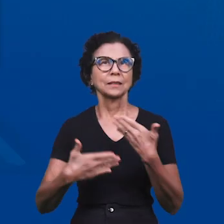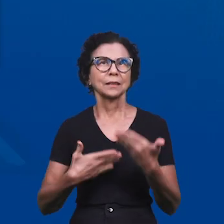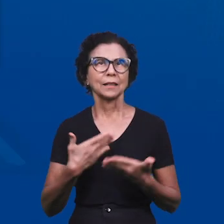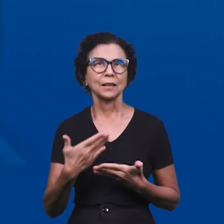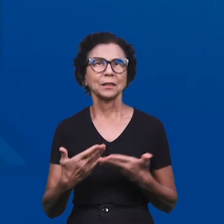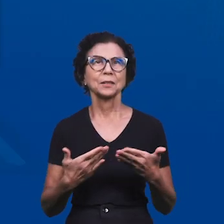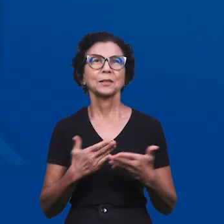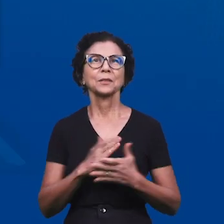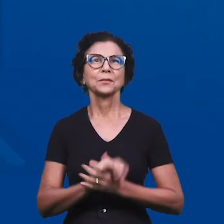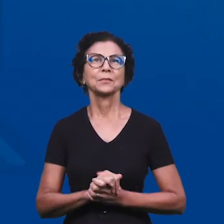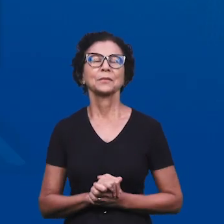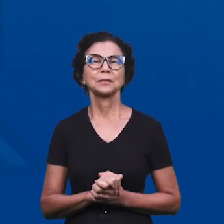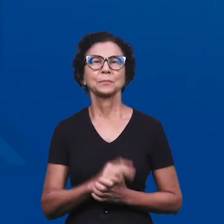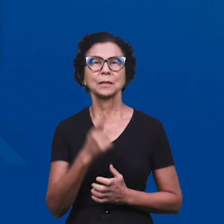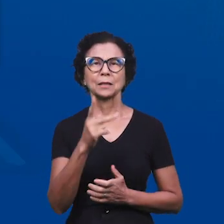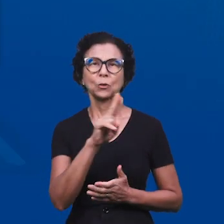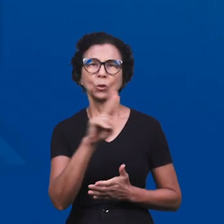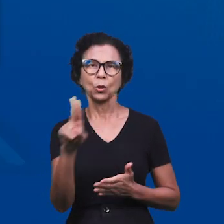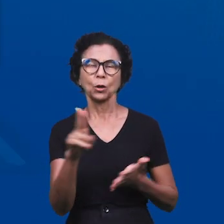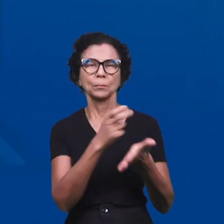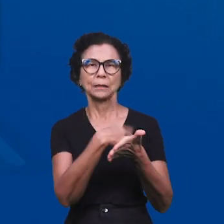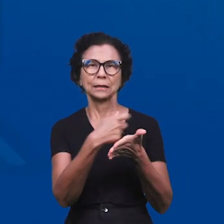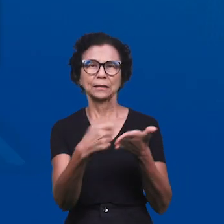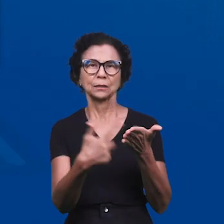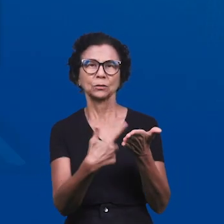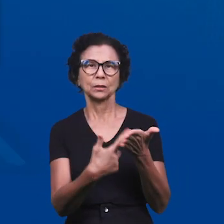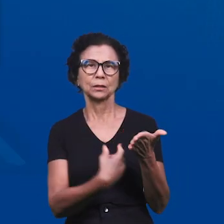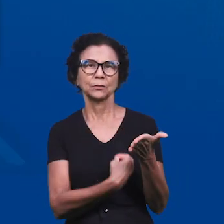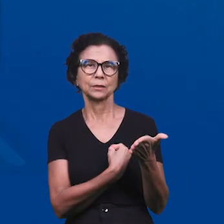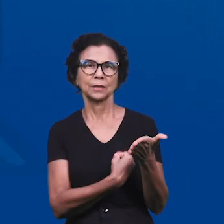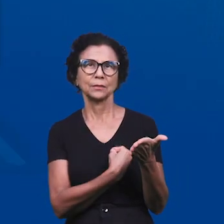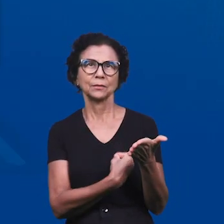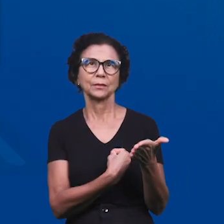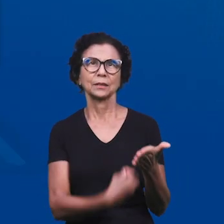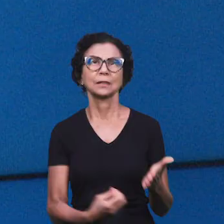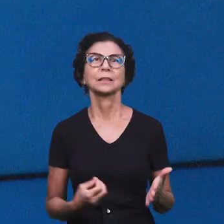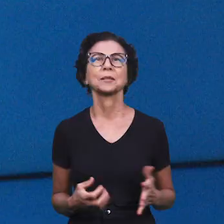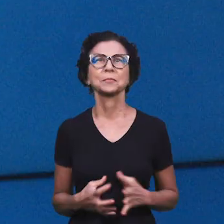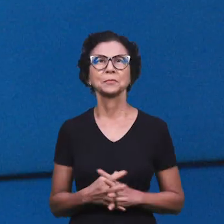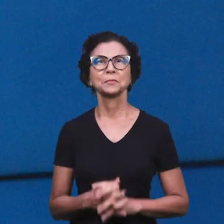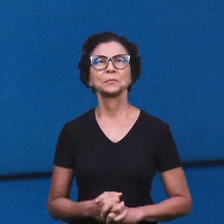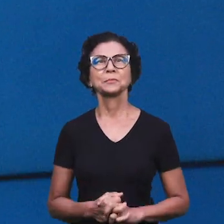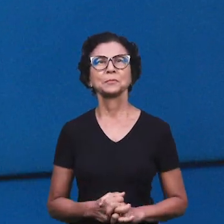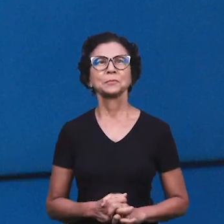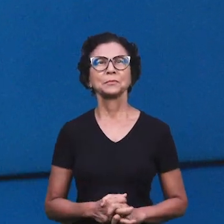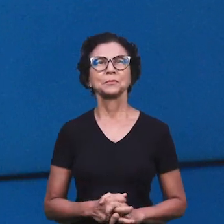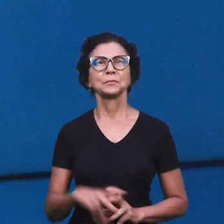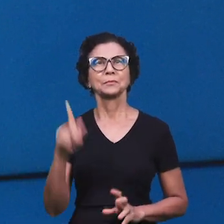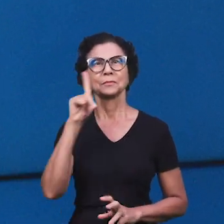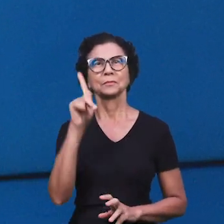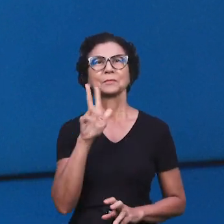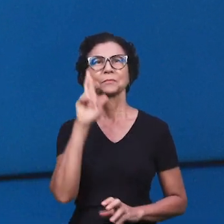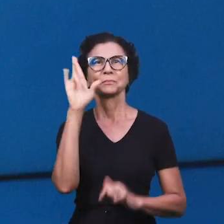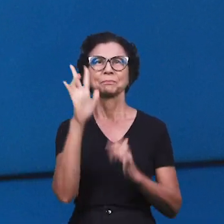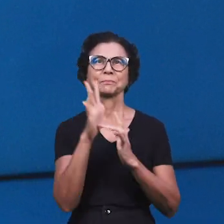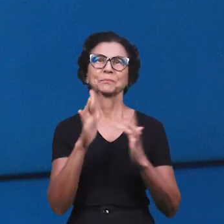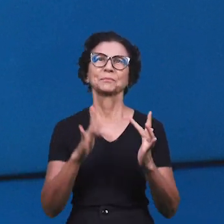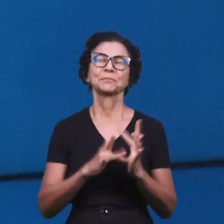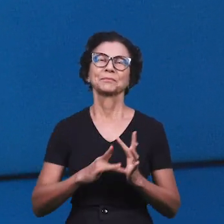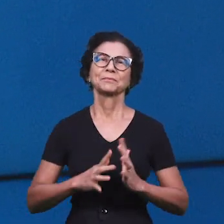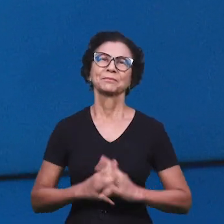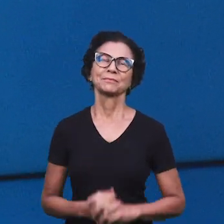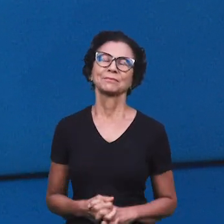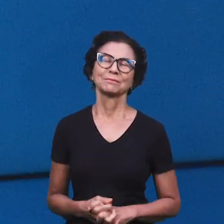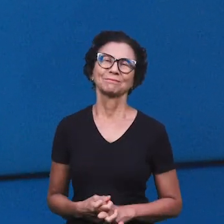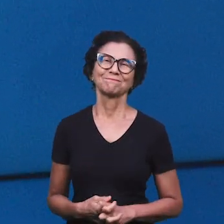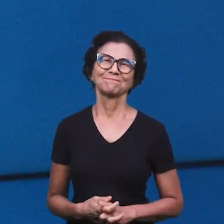nome escrito no livro da vida. A paz do Senhor Jesus a todos. Muito boa a resposta da irmã